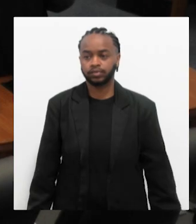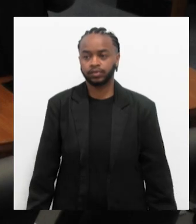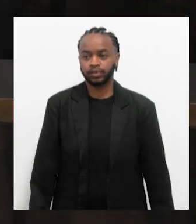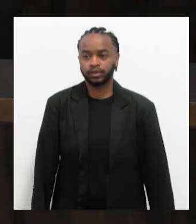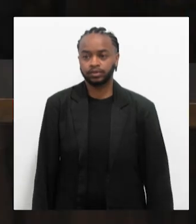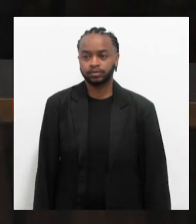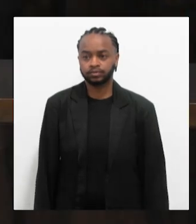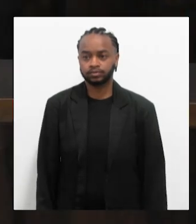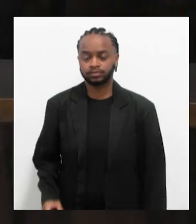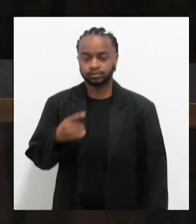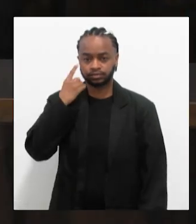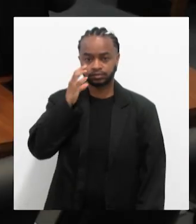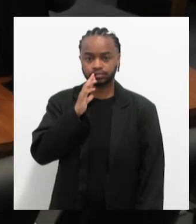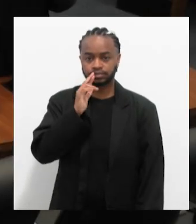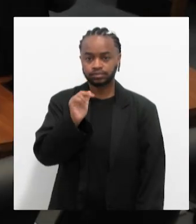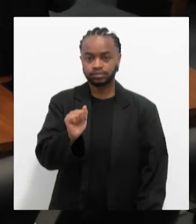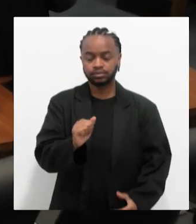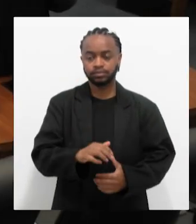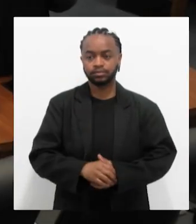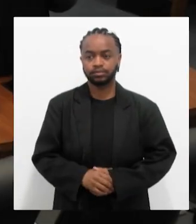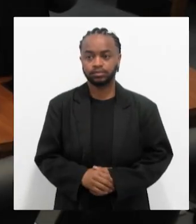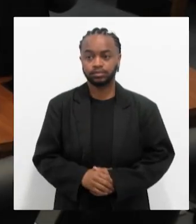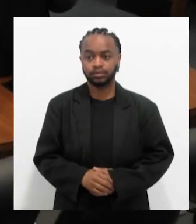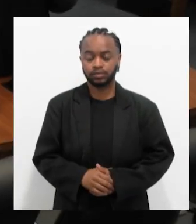Deputado Rodrigo Amorim. Senhor presidente.